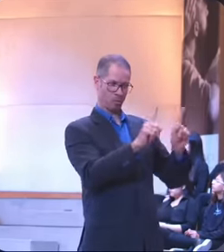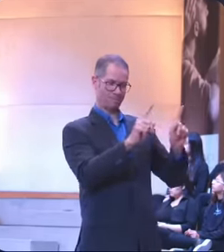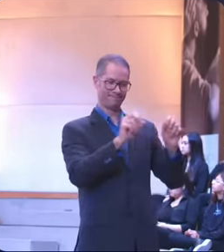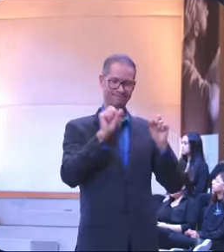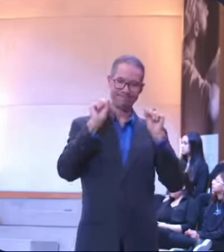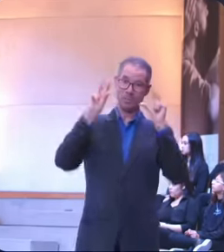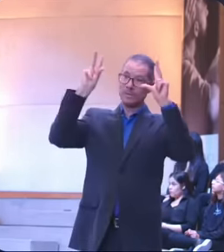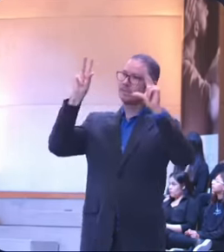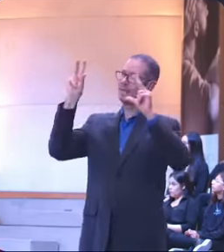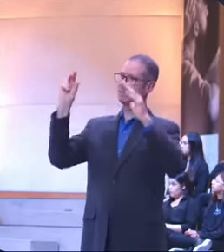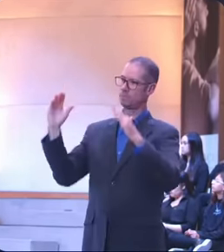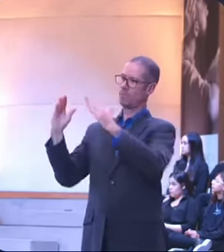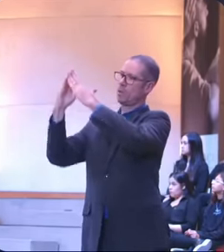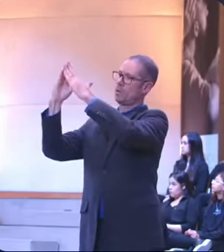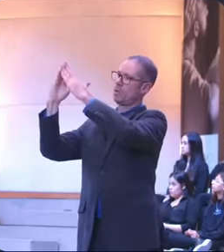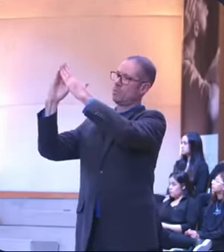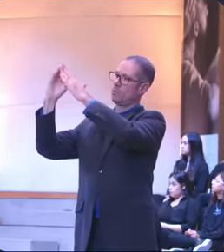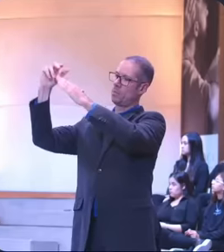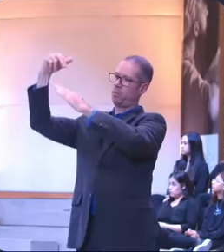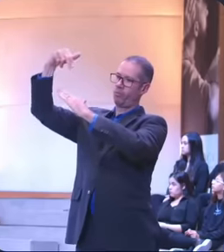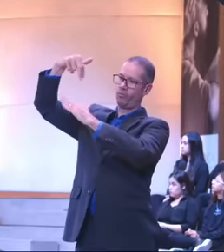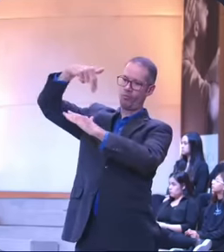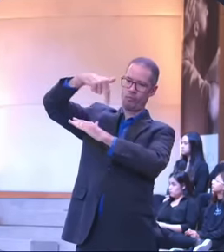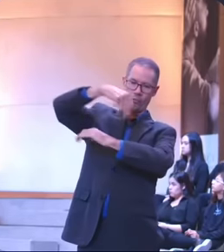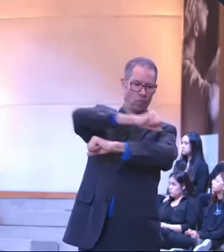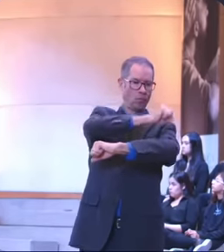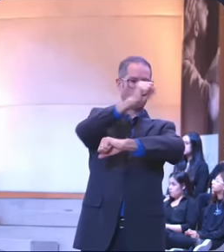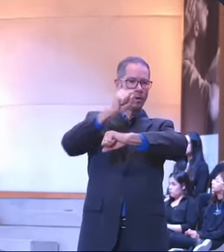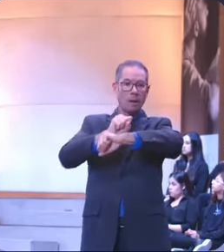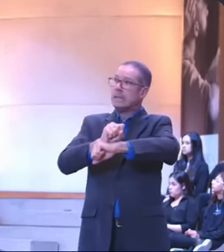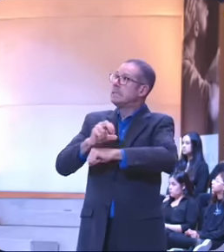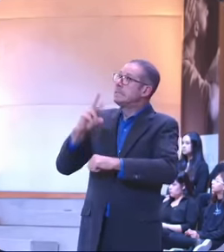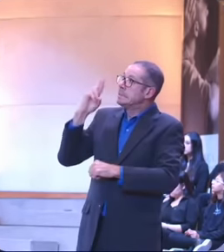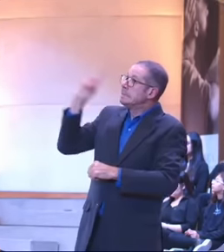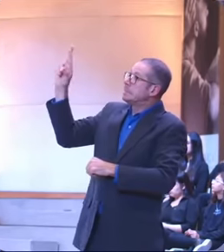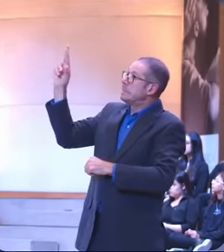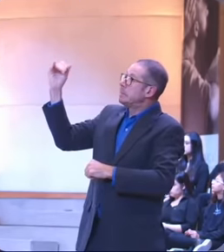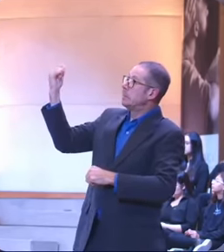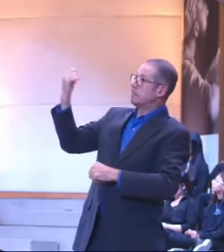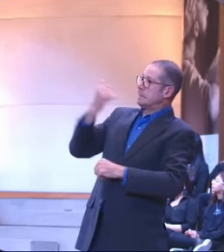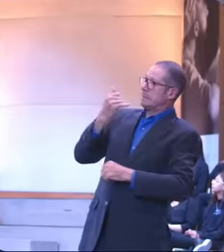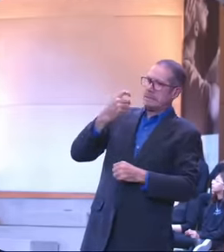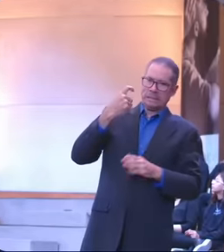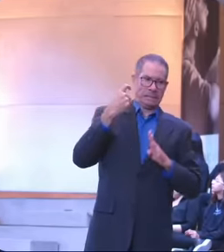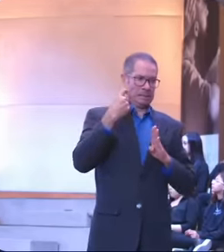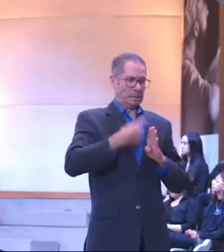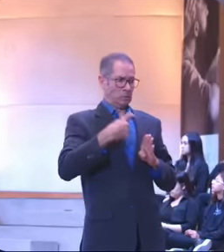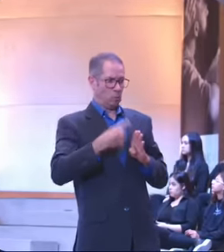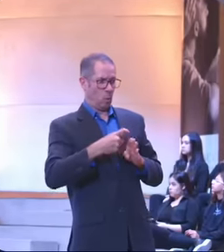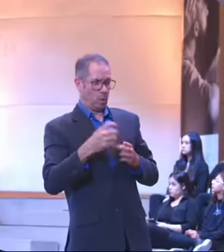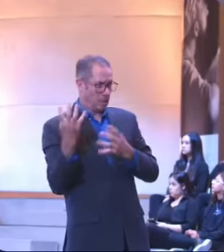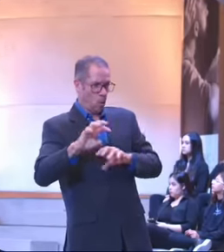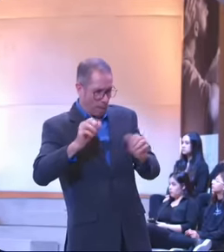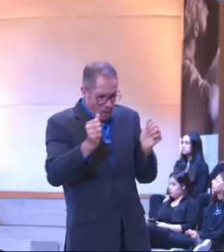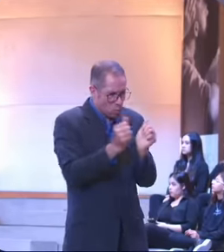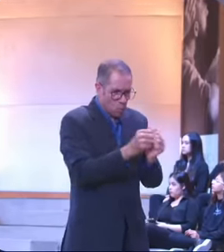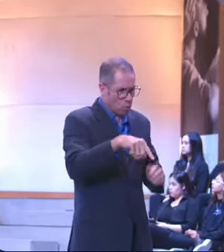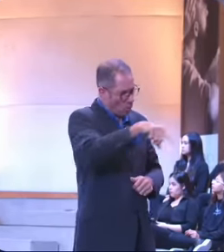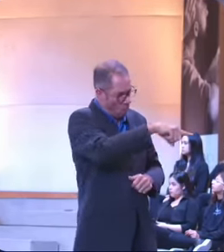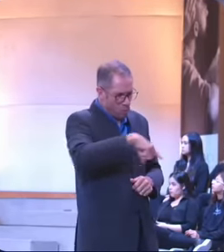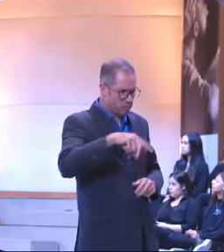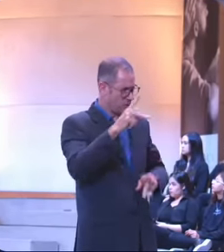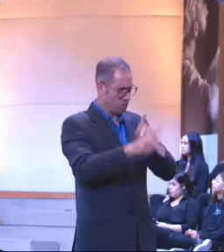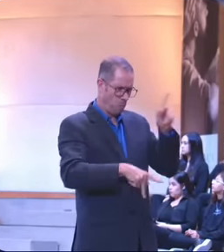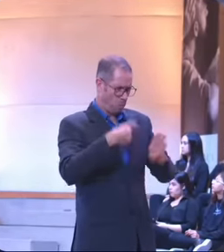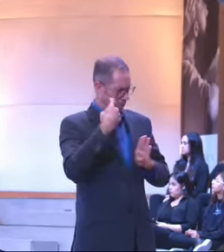desce da montanha e diz: sabe, a mensagem de Deus é muito dura, ele não quer mais habitar no meio da gente, porque vocês são um povo